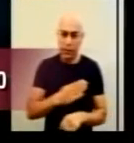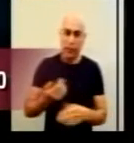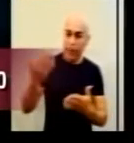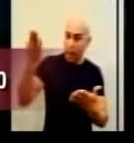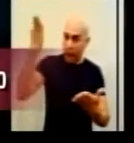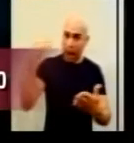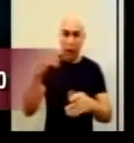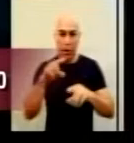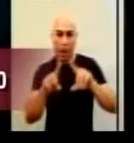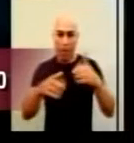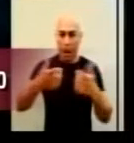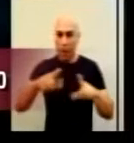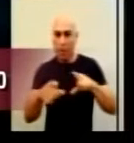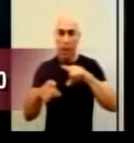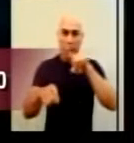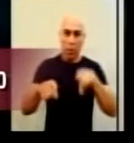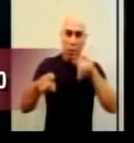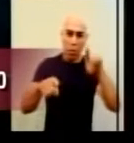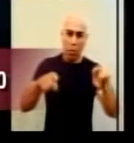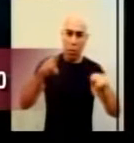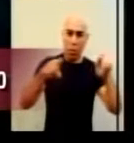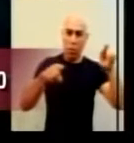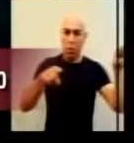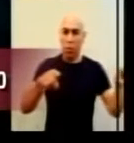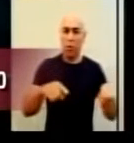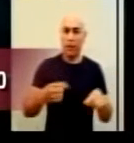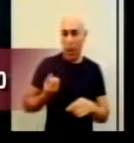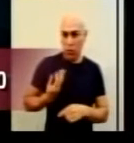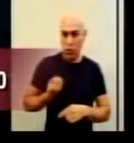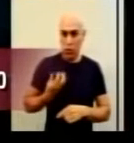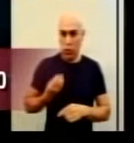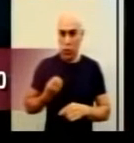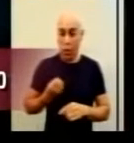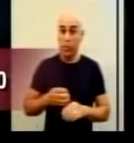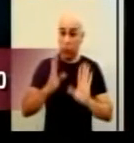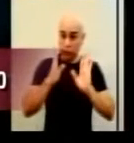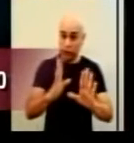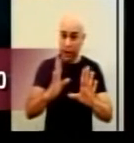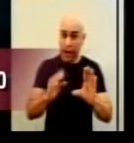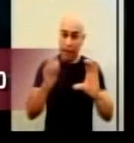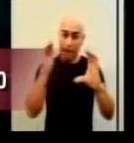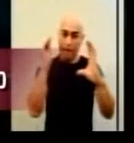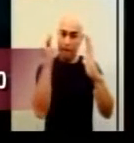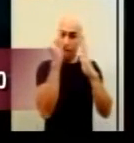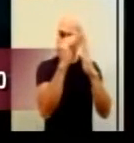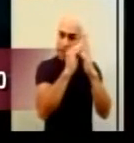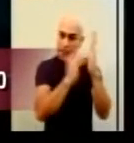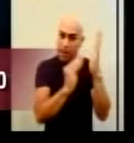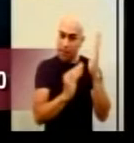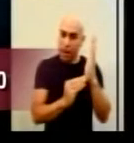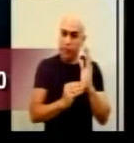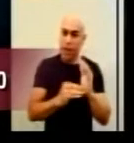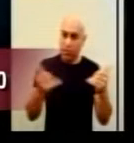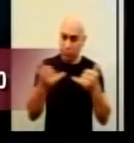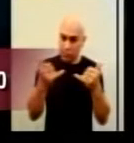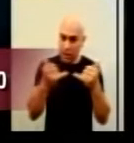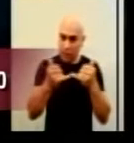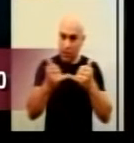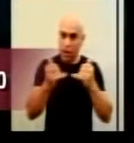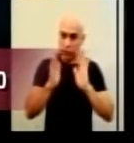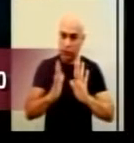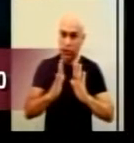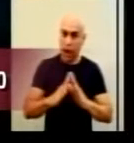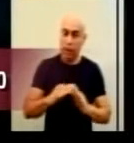como nós já divulgamos, e aí por isso alguns dados que já estavam no sistema, que estavam represados de alguma forma, isso em